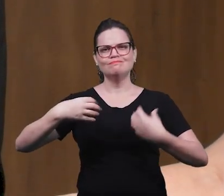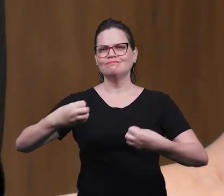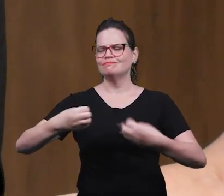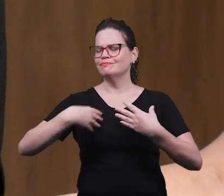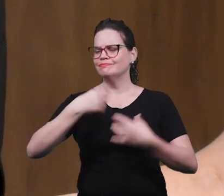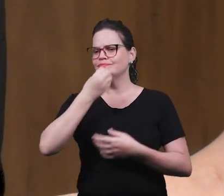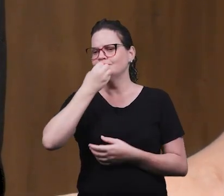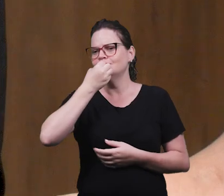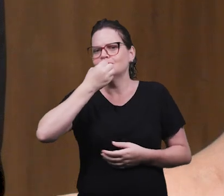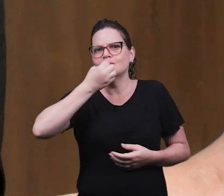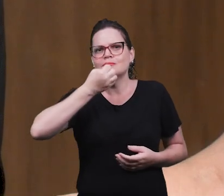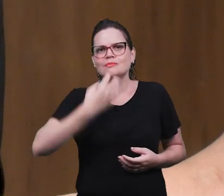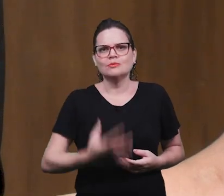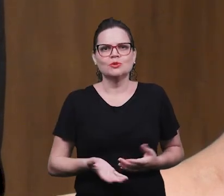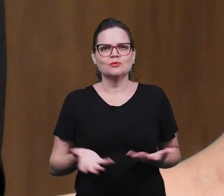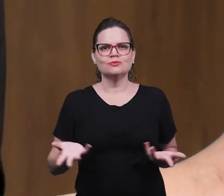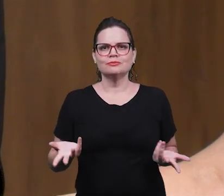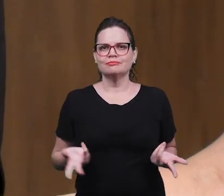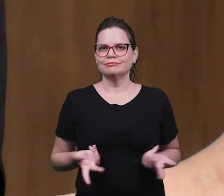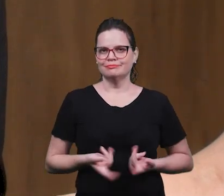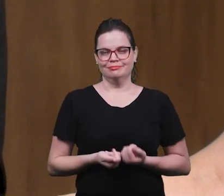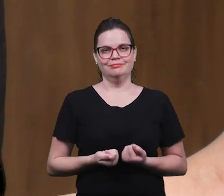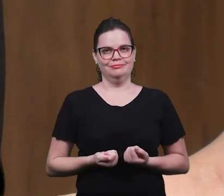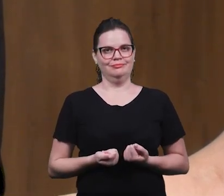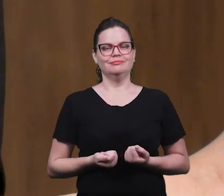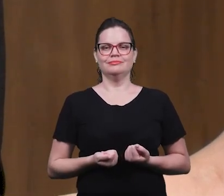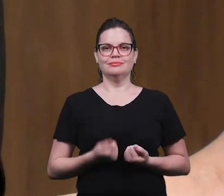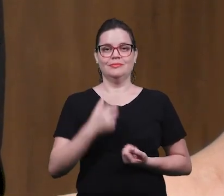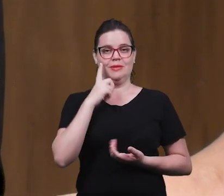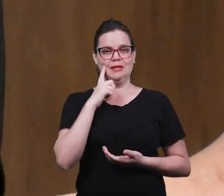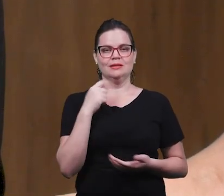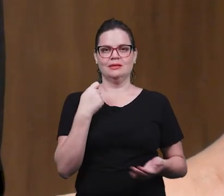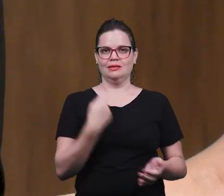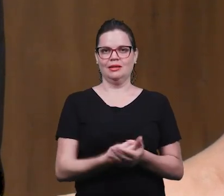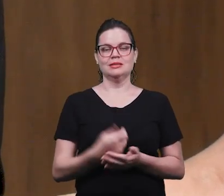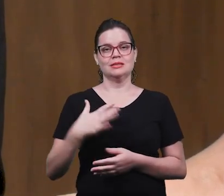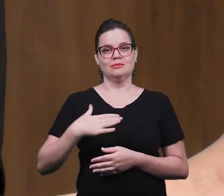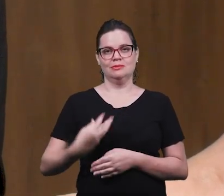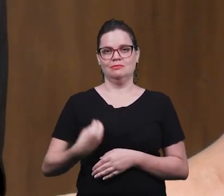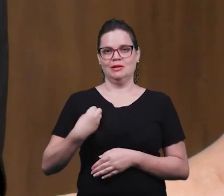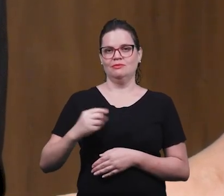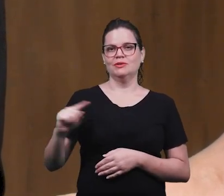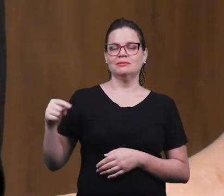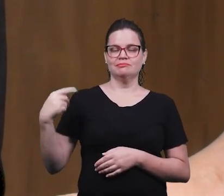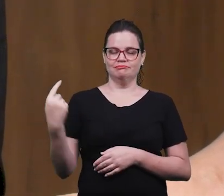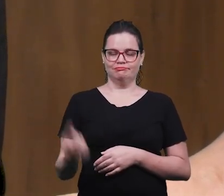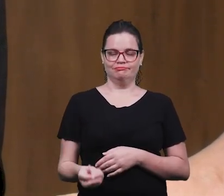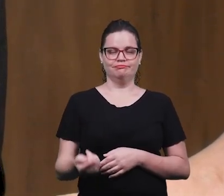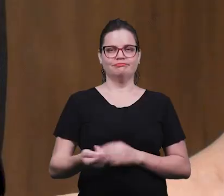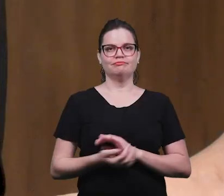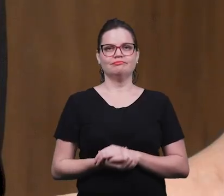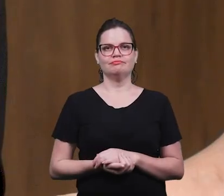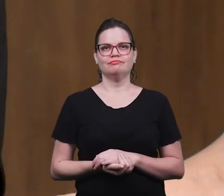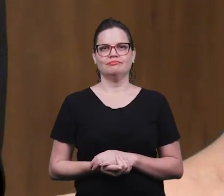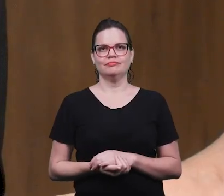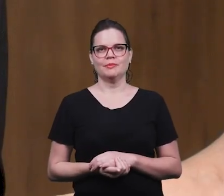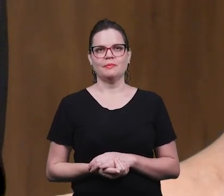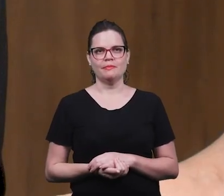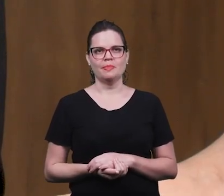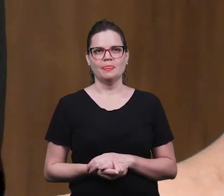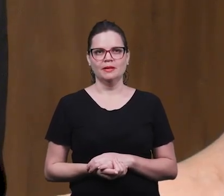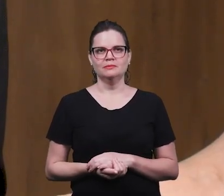ensinos. Então aquilo tudo foi assim, riqueza para a vida, né, para minha vida lá atrás. Então